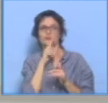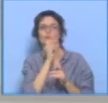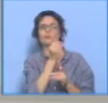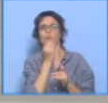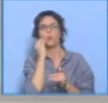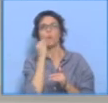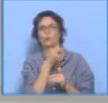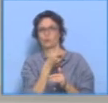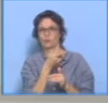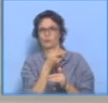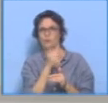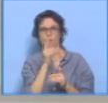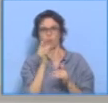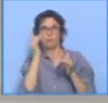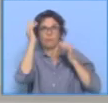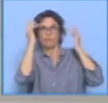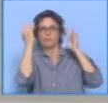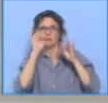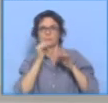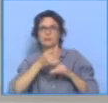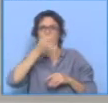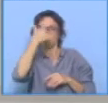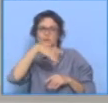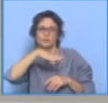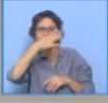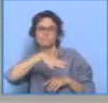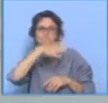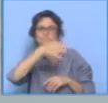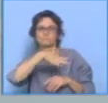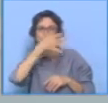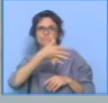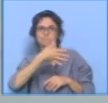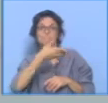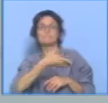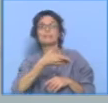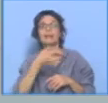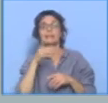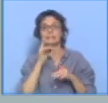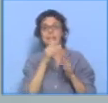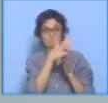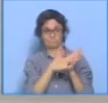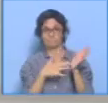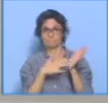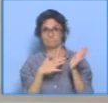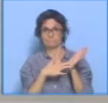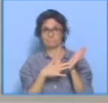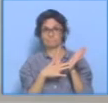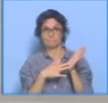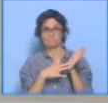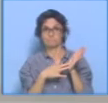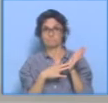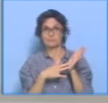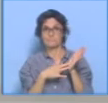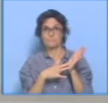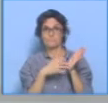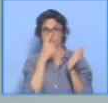linguagem essencialista. Não. Conta-lhe uma história. Conta uma história. Que é esta parábola chamada do bom samaritano. Pois. Interessa desde